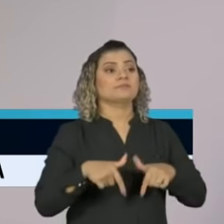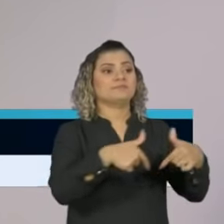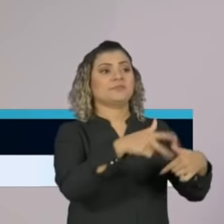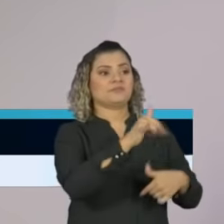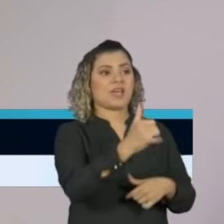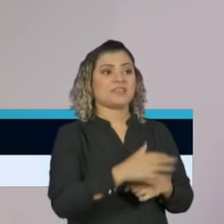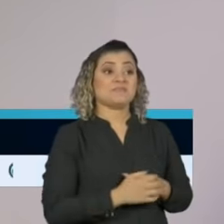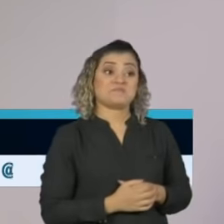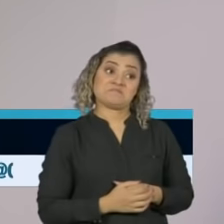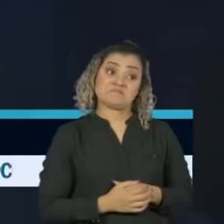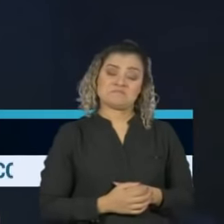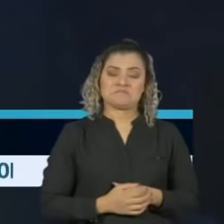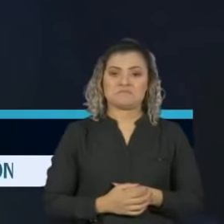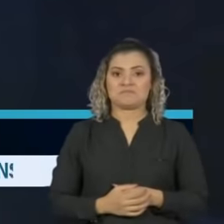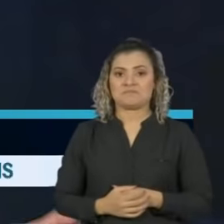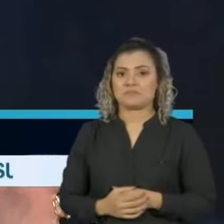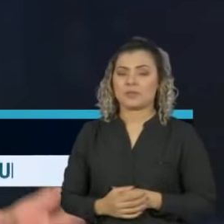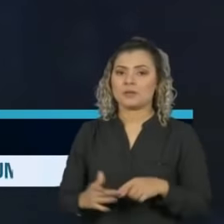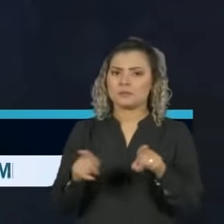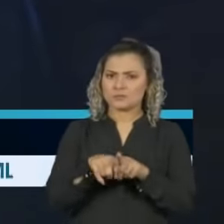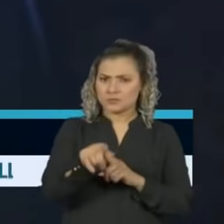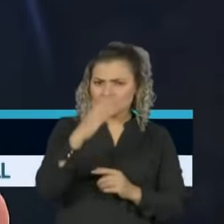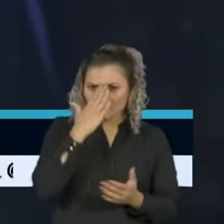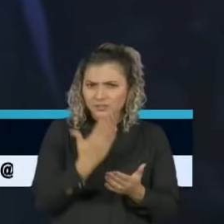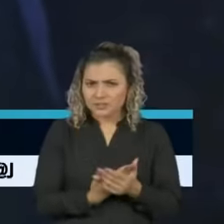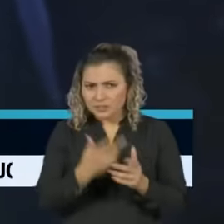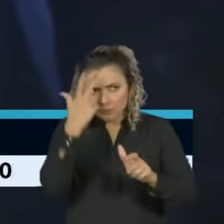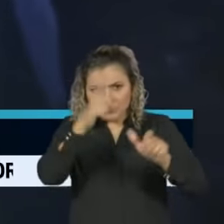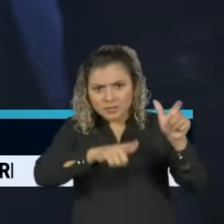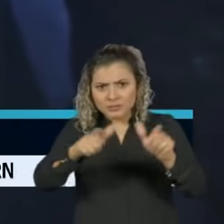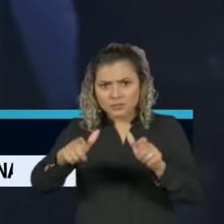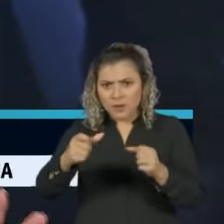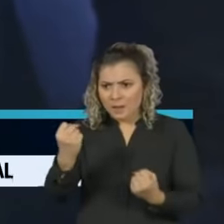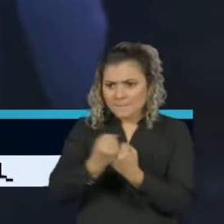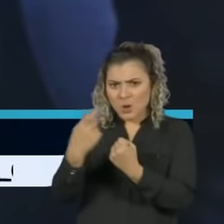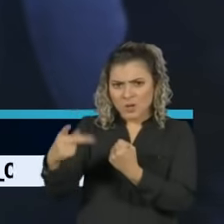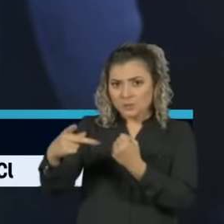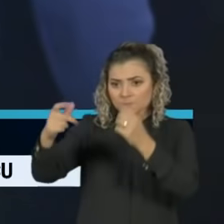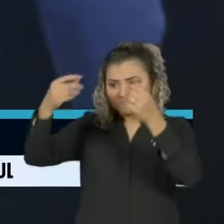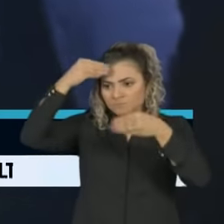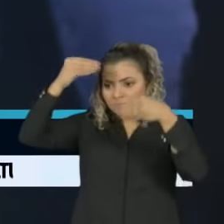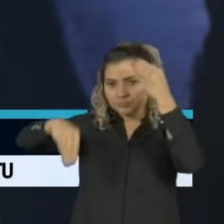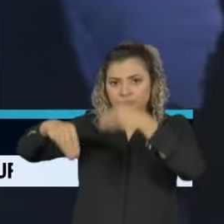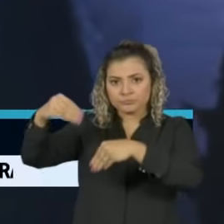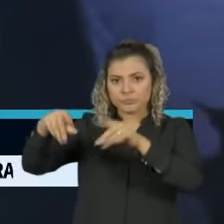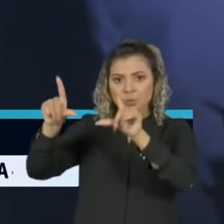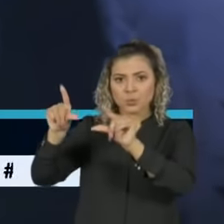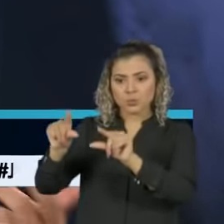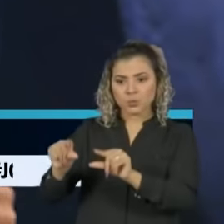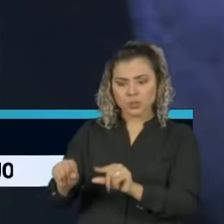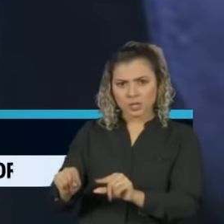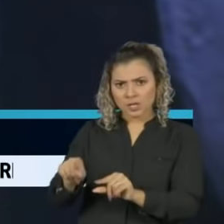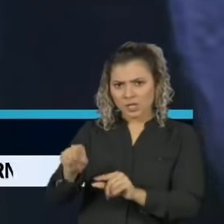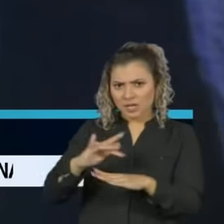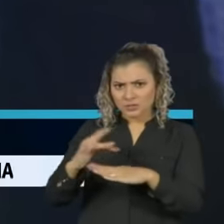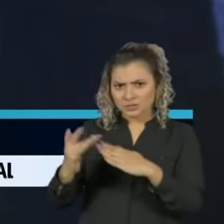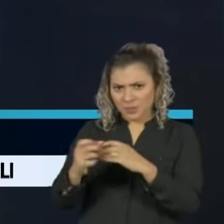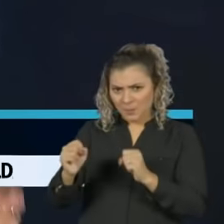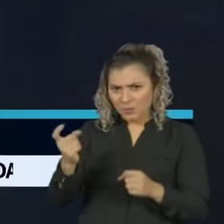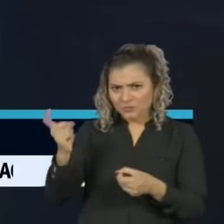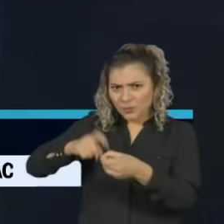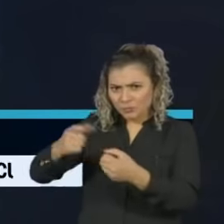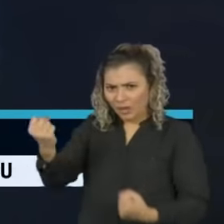providência. Agora, Pondé, você acredita que essas pessoas que deixaram de defender o Bolsonaro nas redes sociais ainda podem voltar a